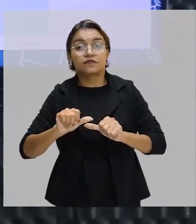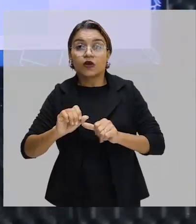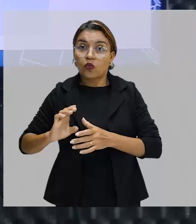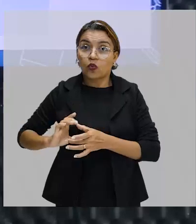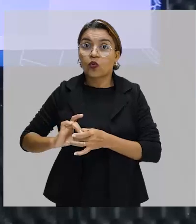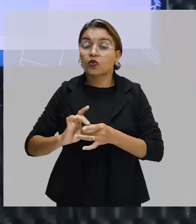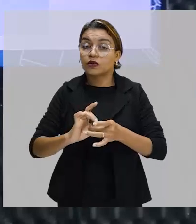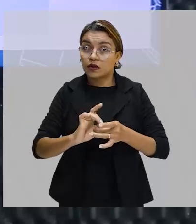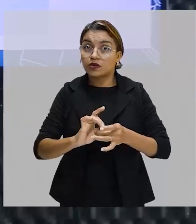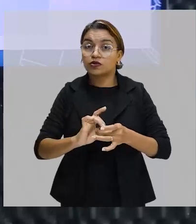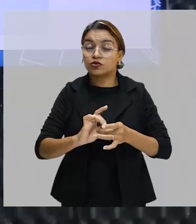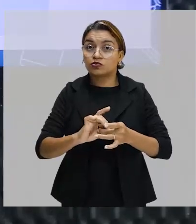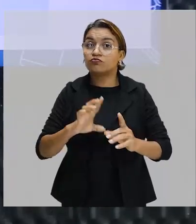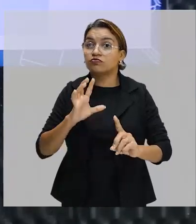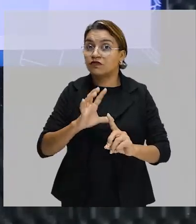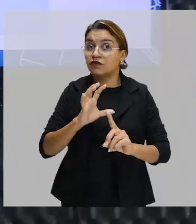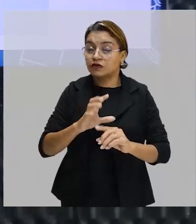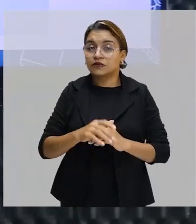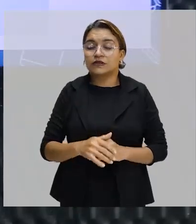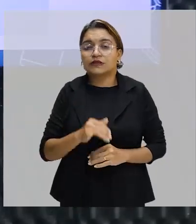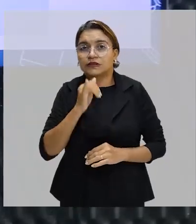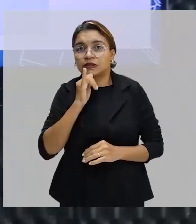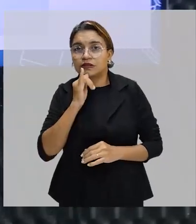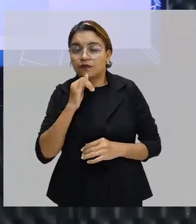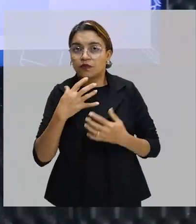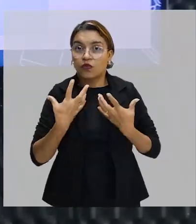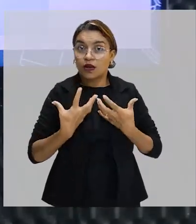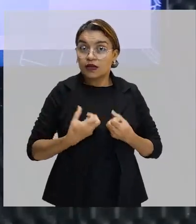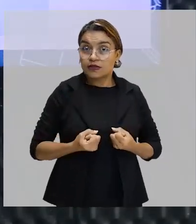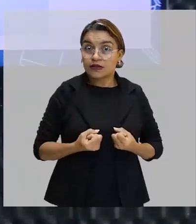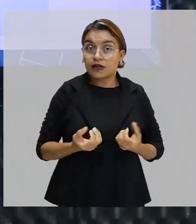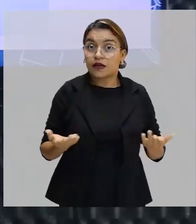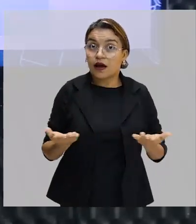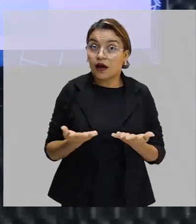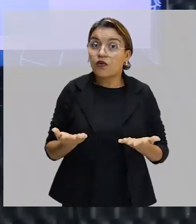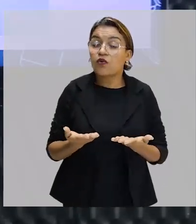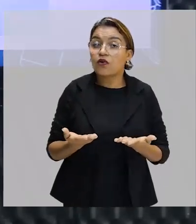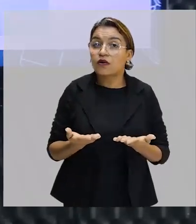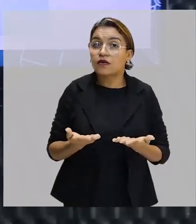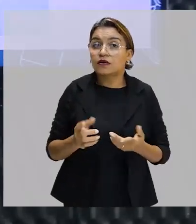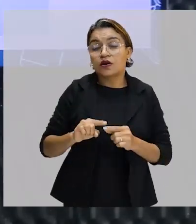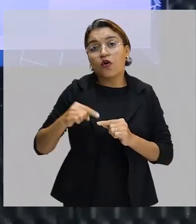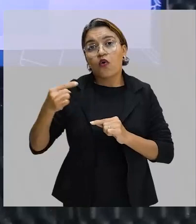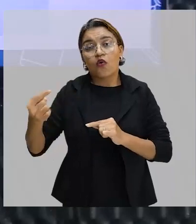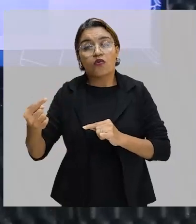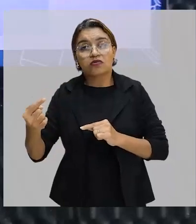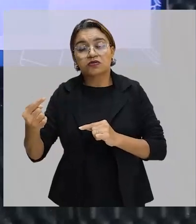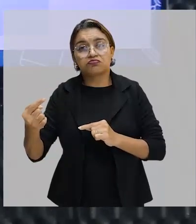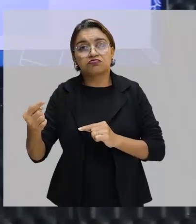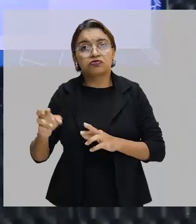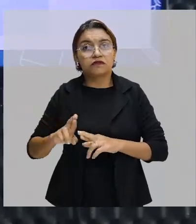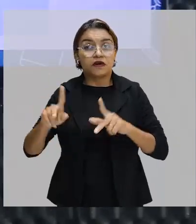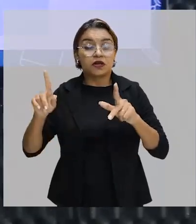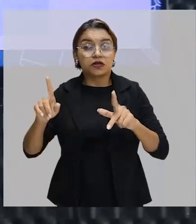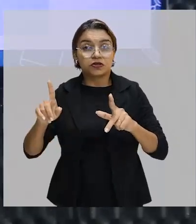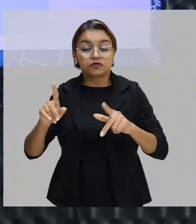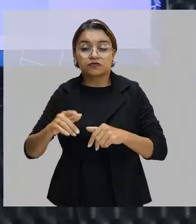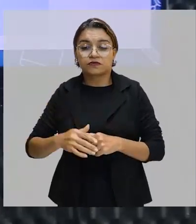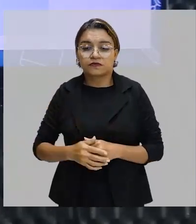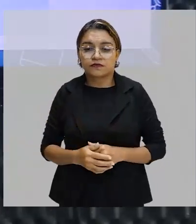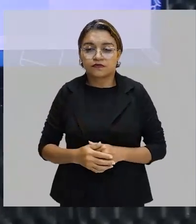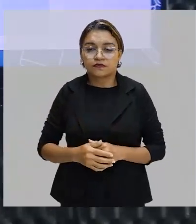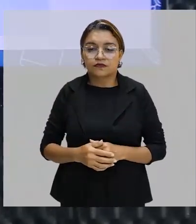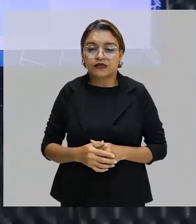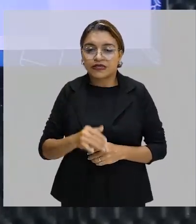contexto diferente. Eu estou cansada neste momento, em um outro momento eu posso não estar. Diferente do caso de